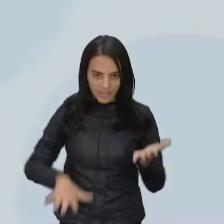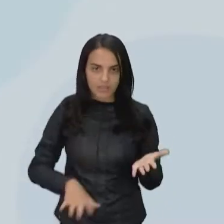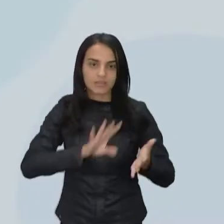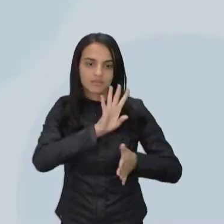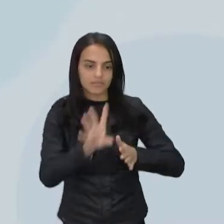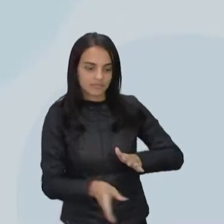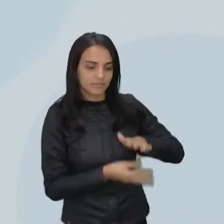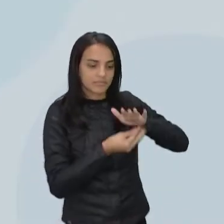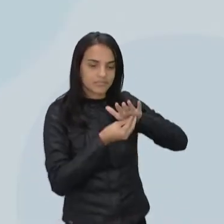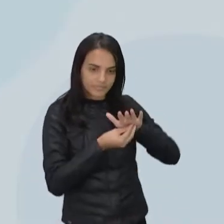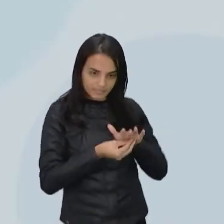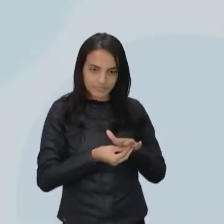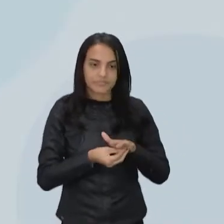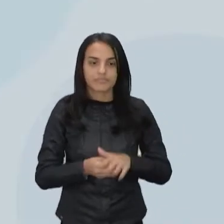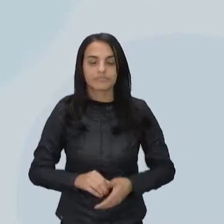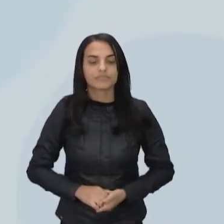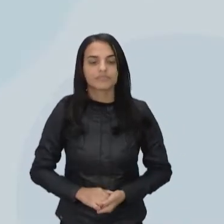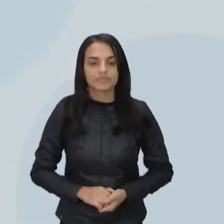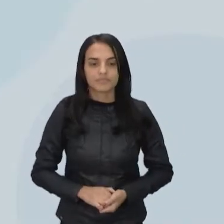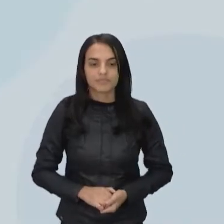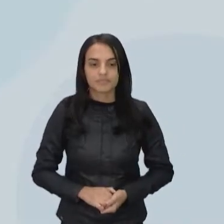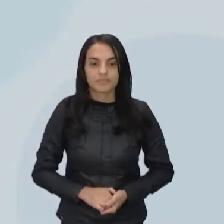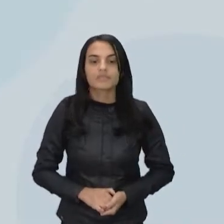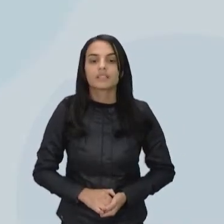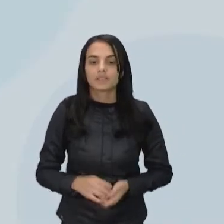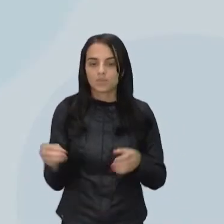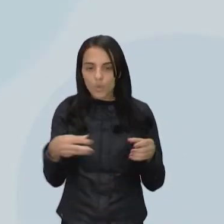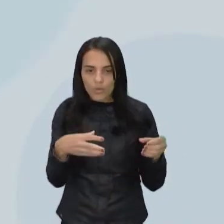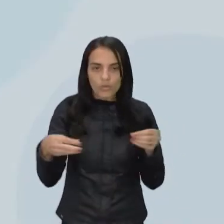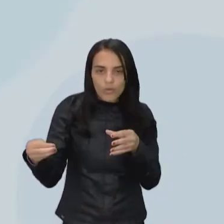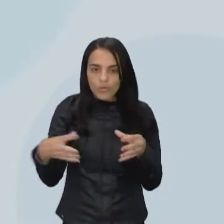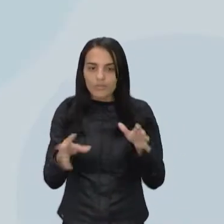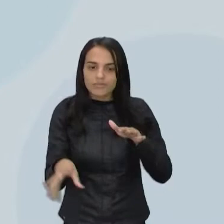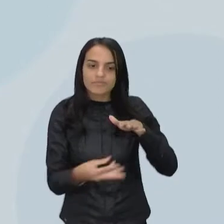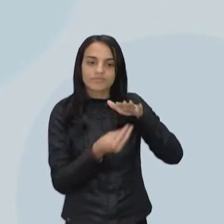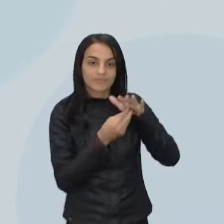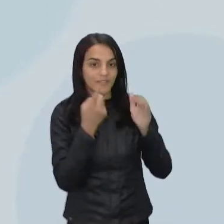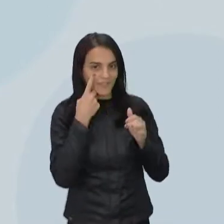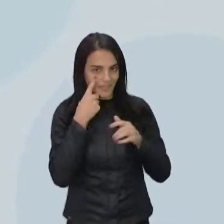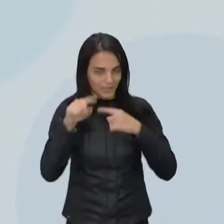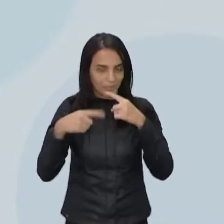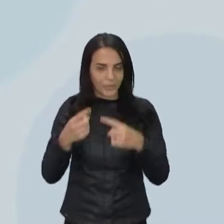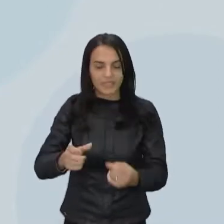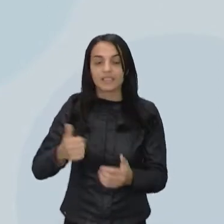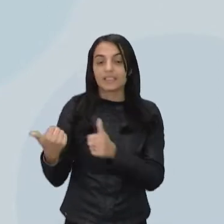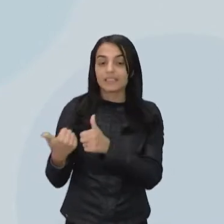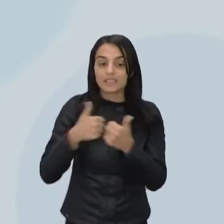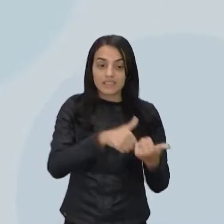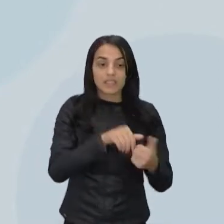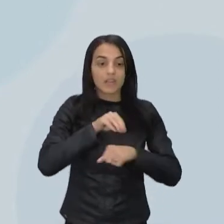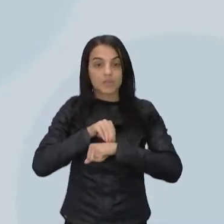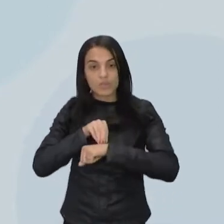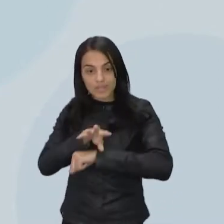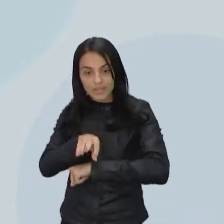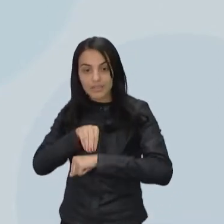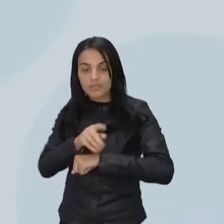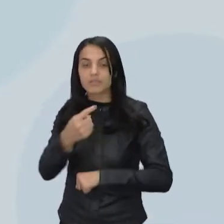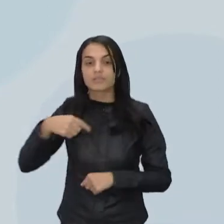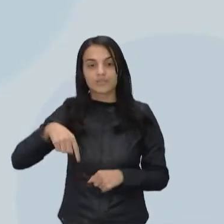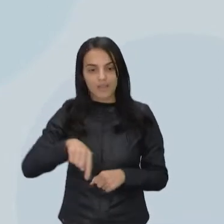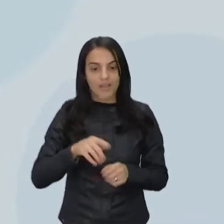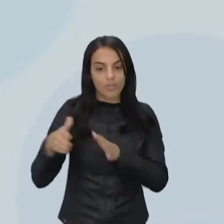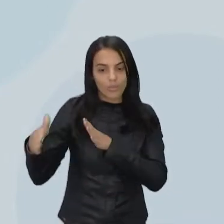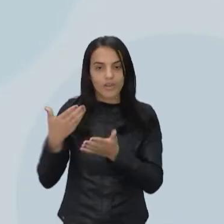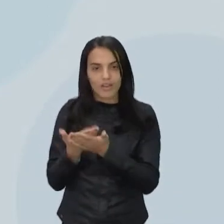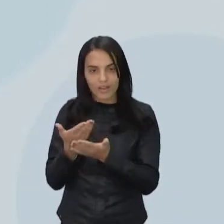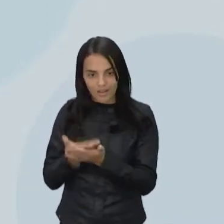disponíveis para você, periodicamente elas são atualizadas, confere lá, siga também as orientações que a gente dá durante